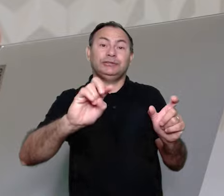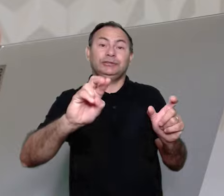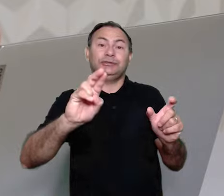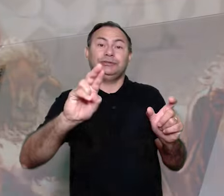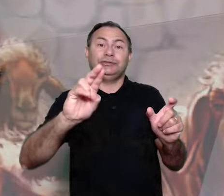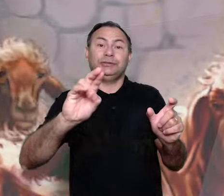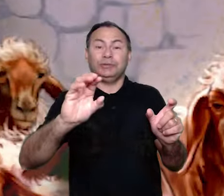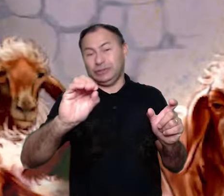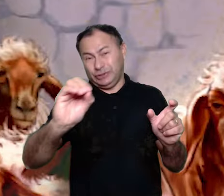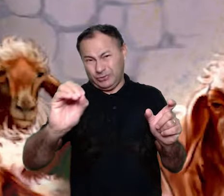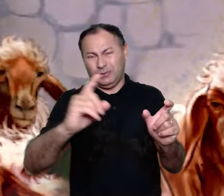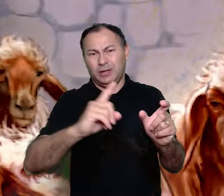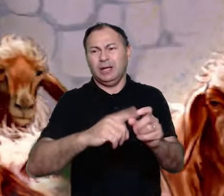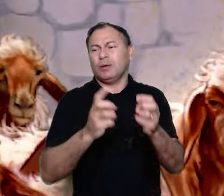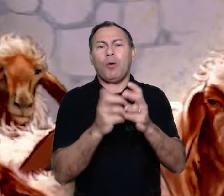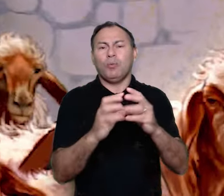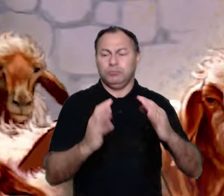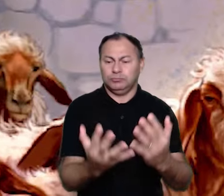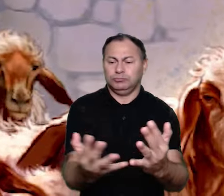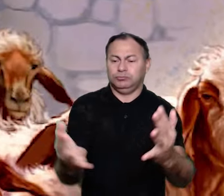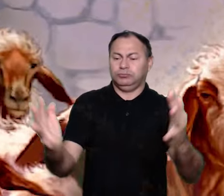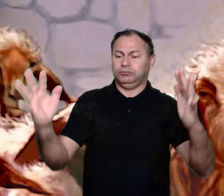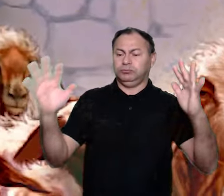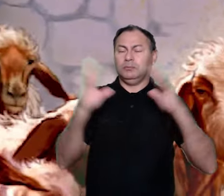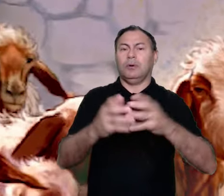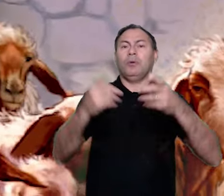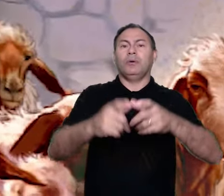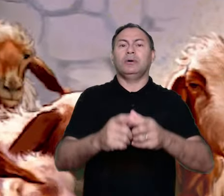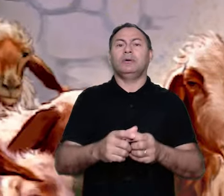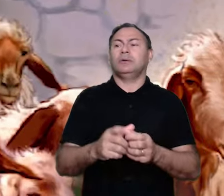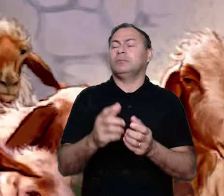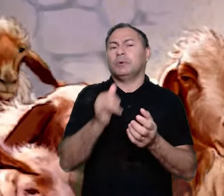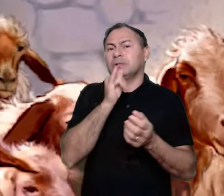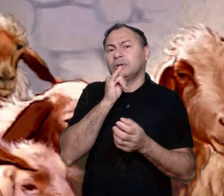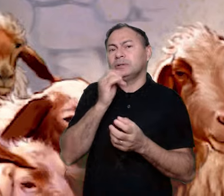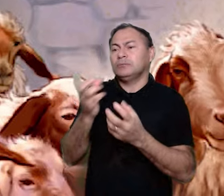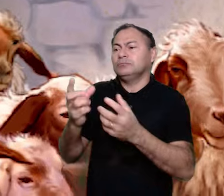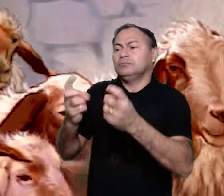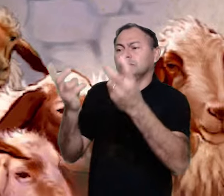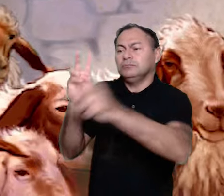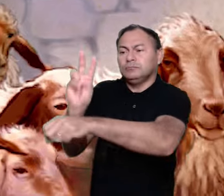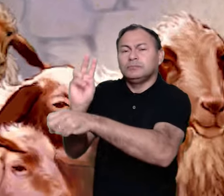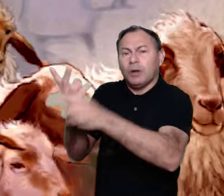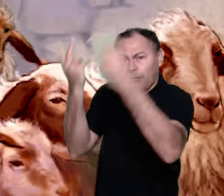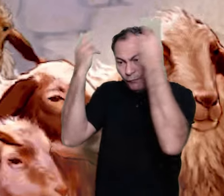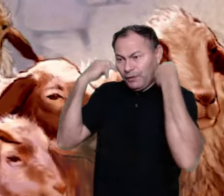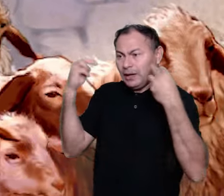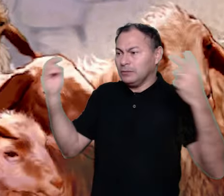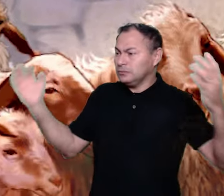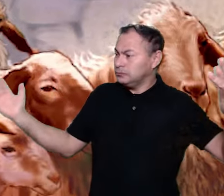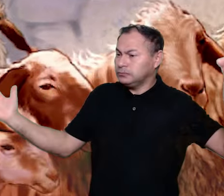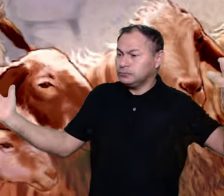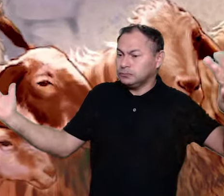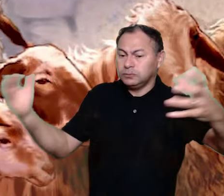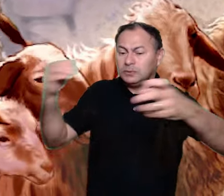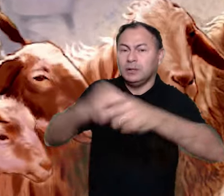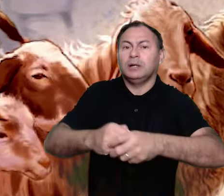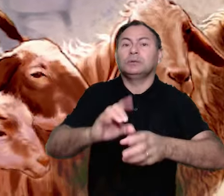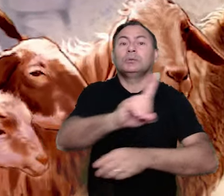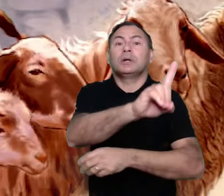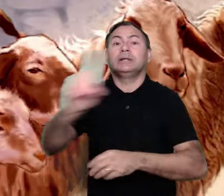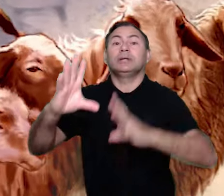um curral, né? Uma instalação onde os criadores de ovelhas recolhem as suas